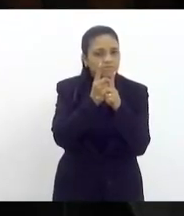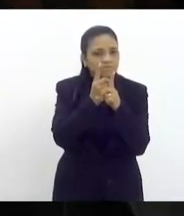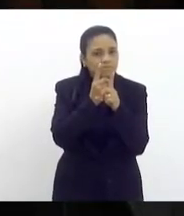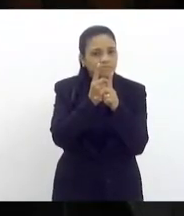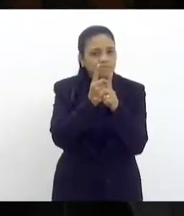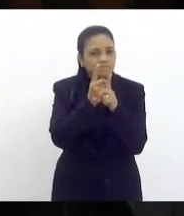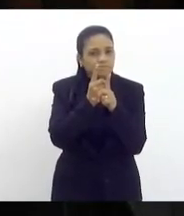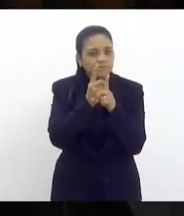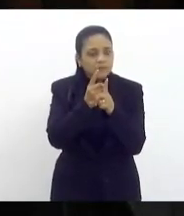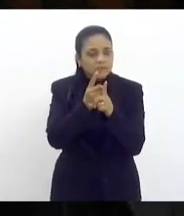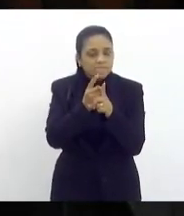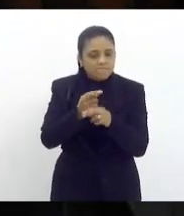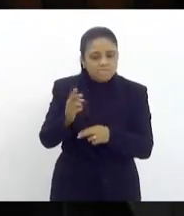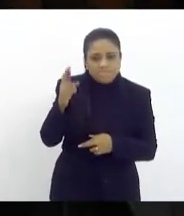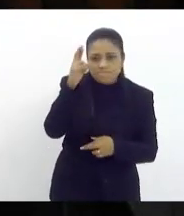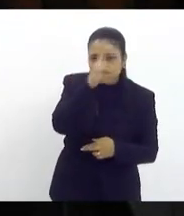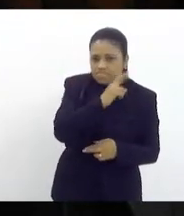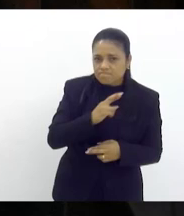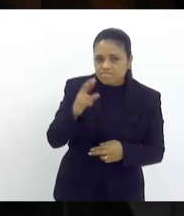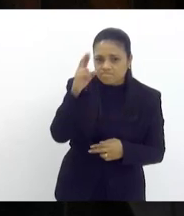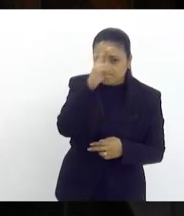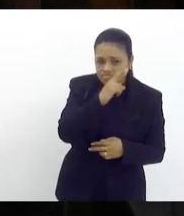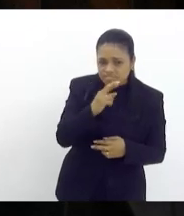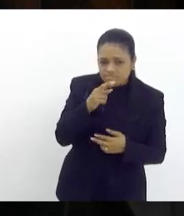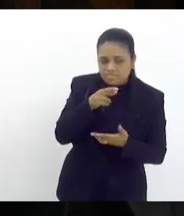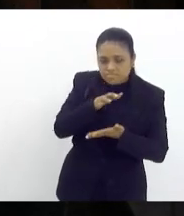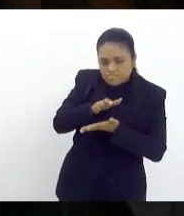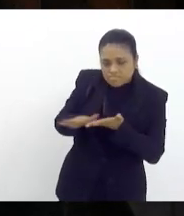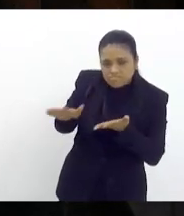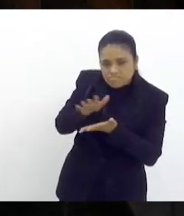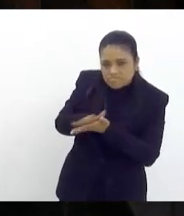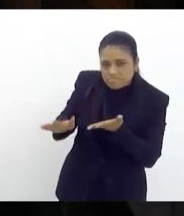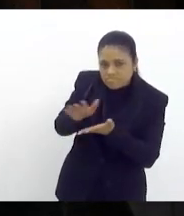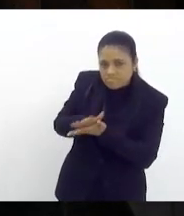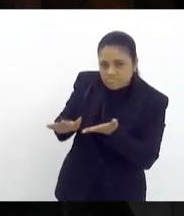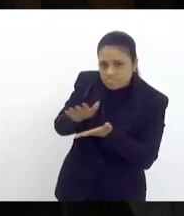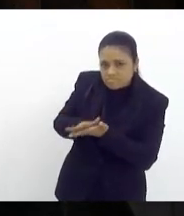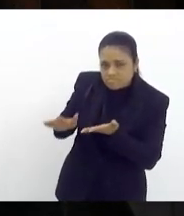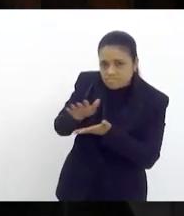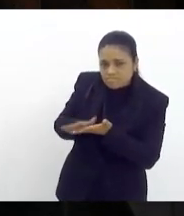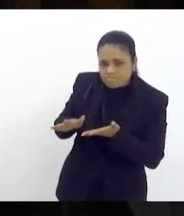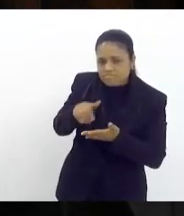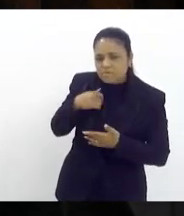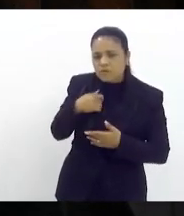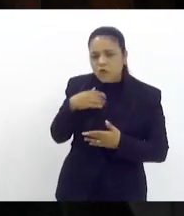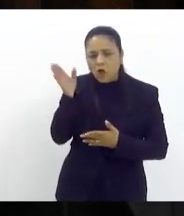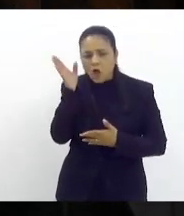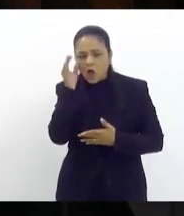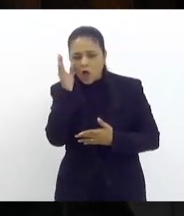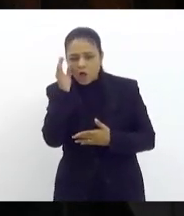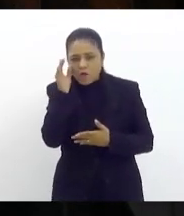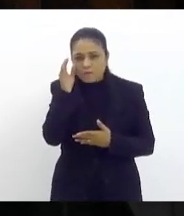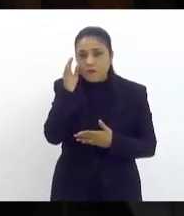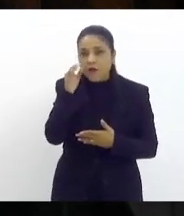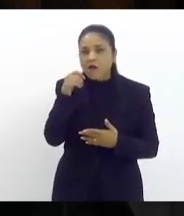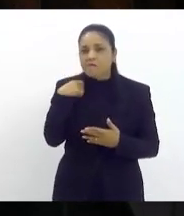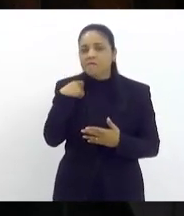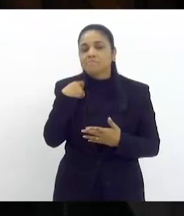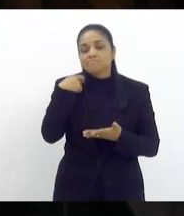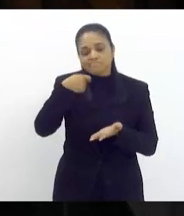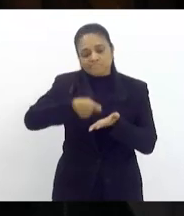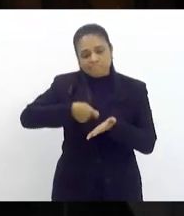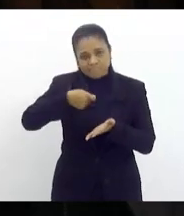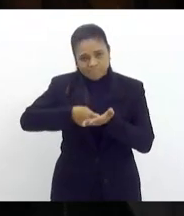para muitos gastos de pessoal que nós estamos observando que, obrigatoriamente, têm que ser